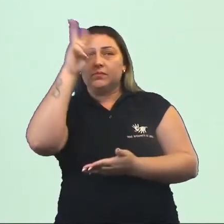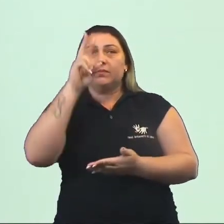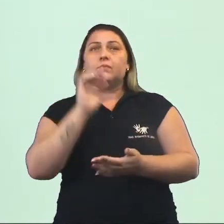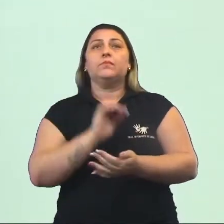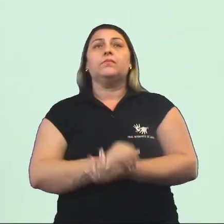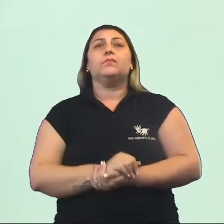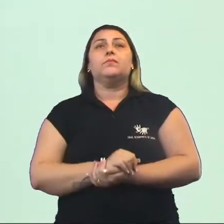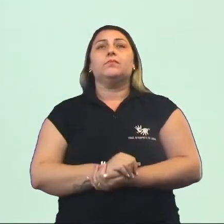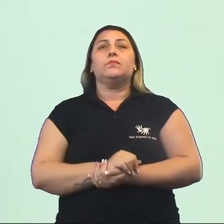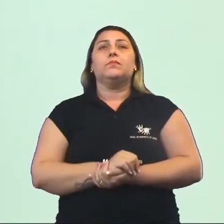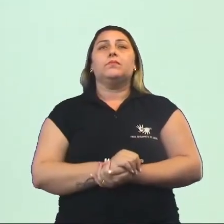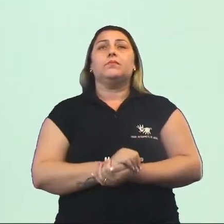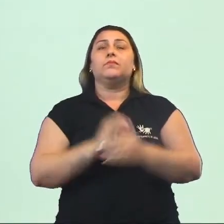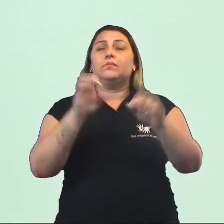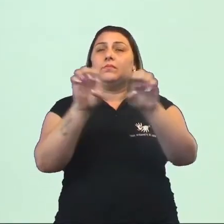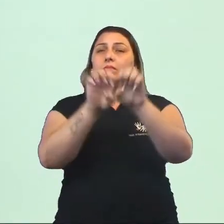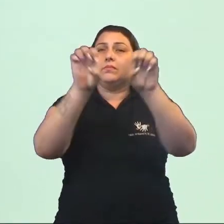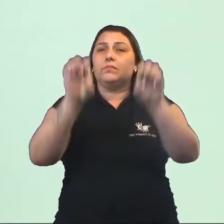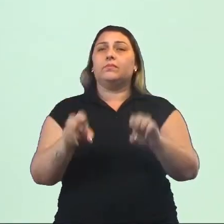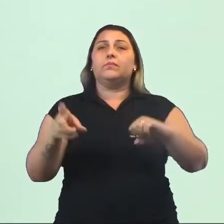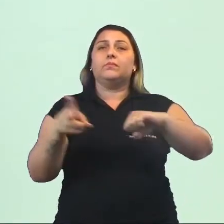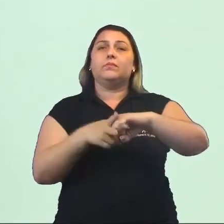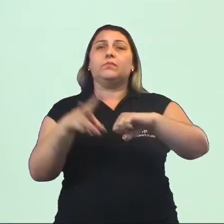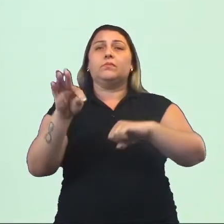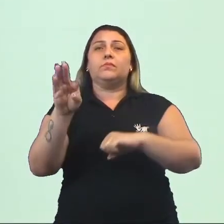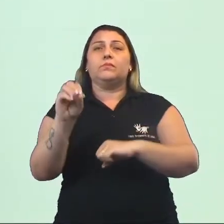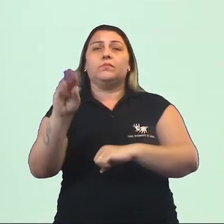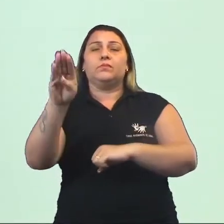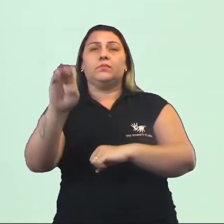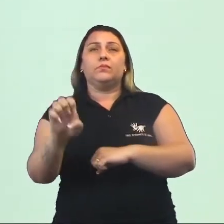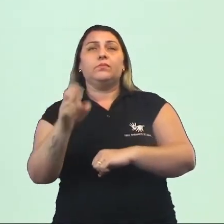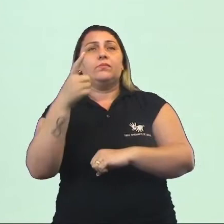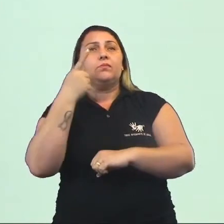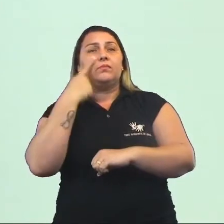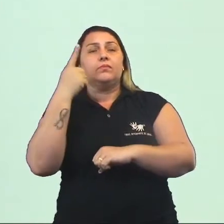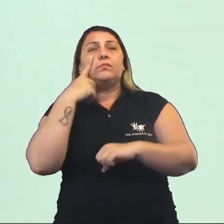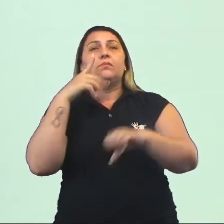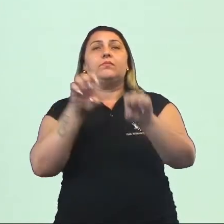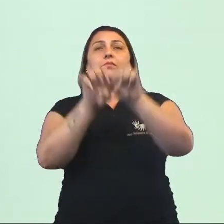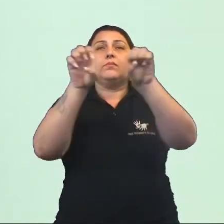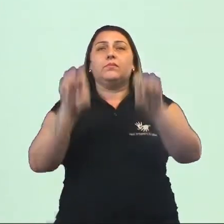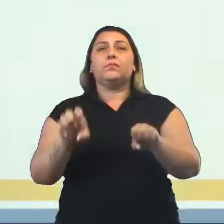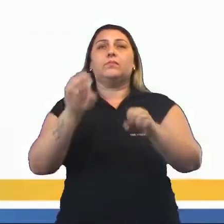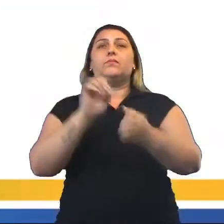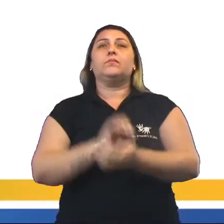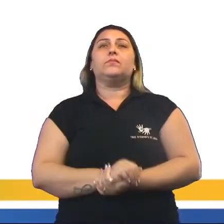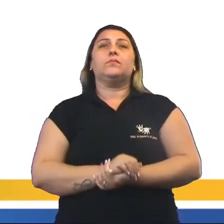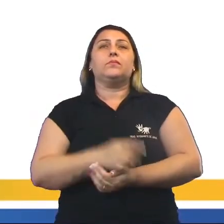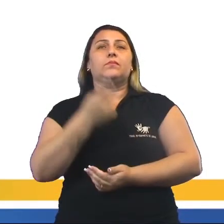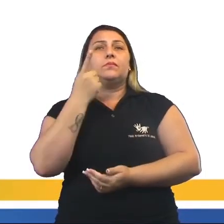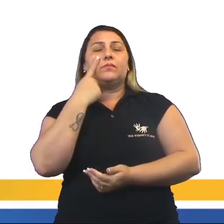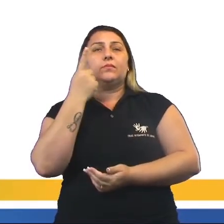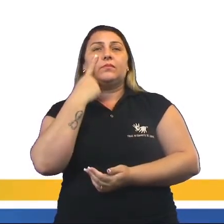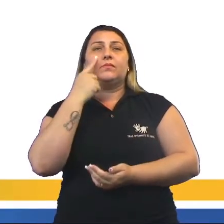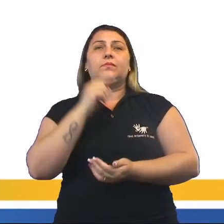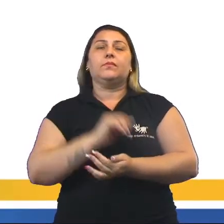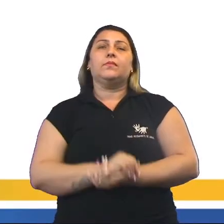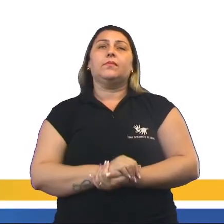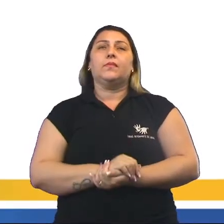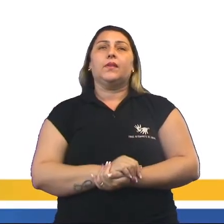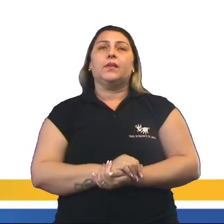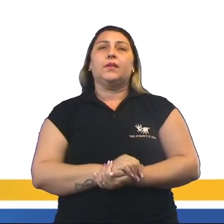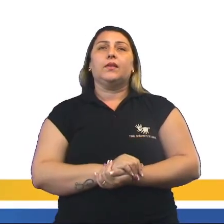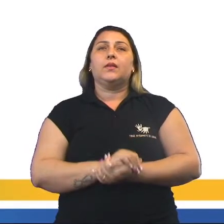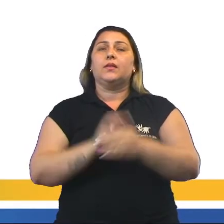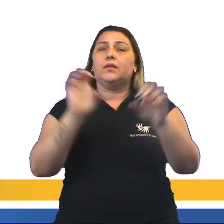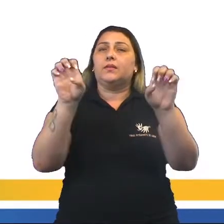aí a estrutura do verbo to be, vamos ver um pouquinho sobre a estrutura do present continuous. Observem aí, então.